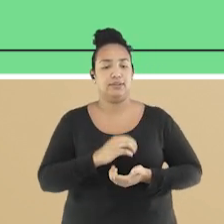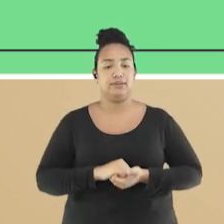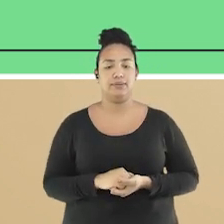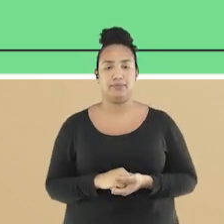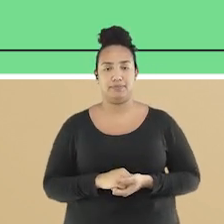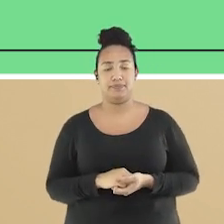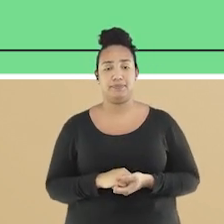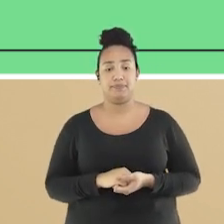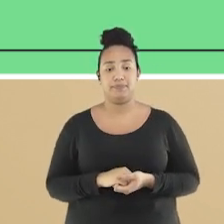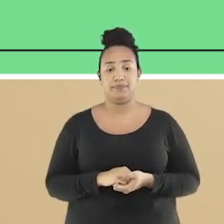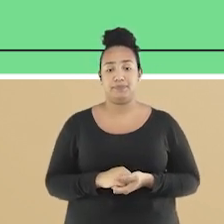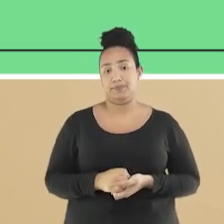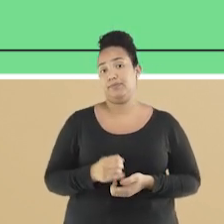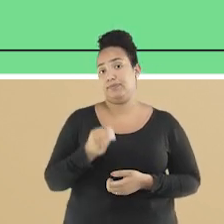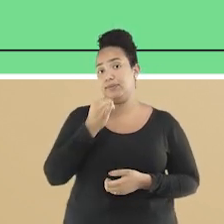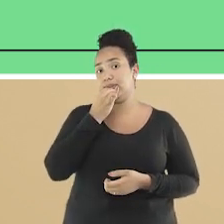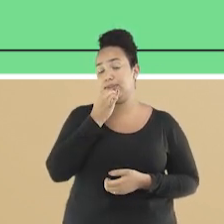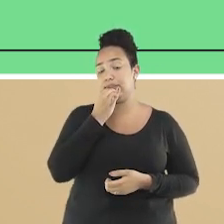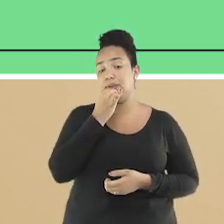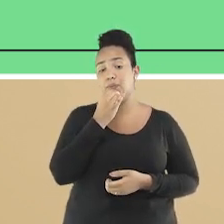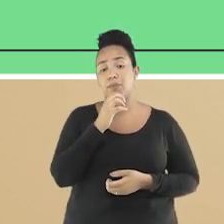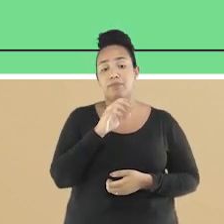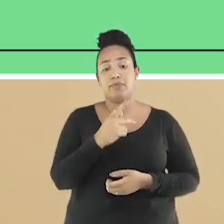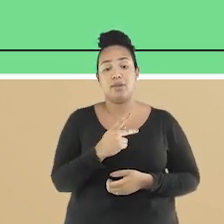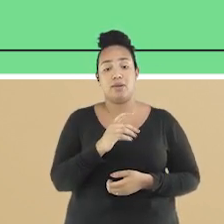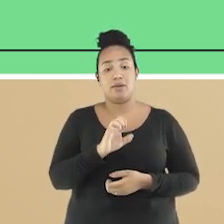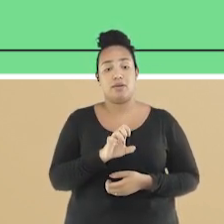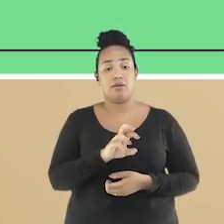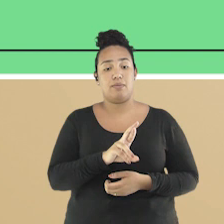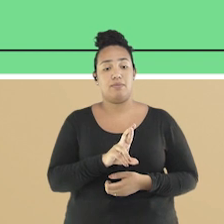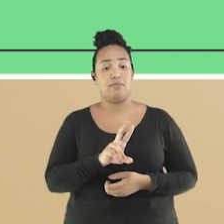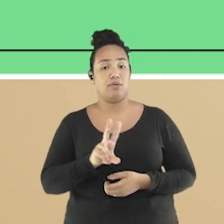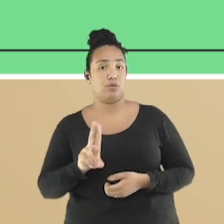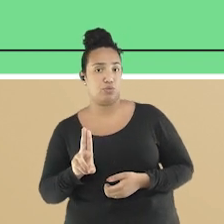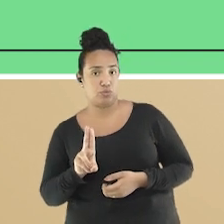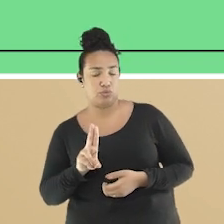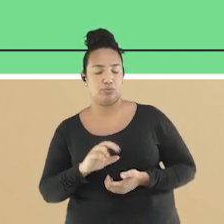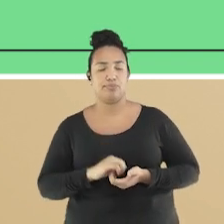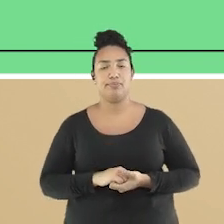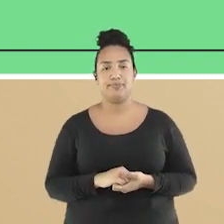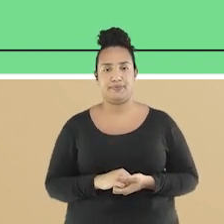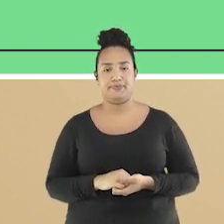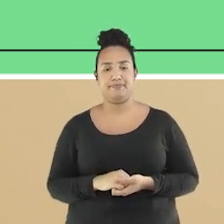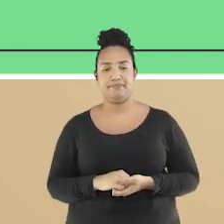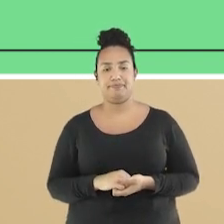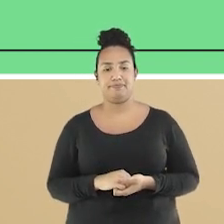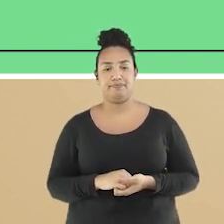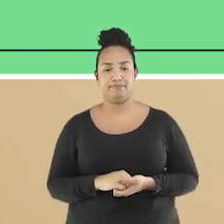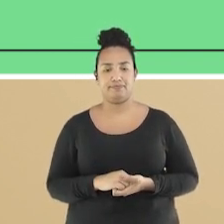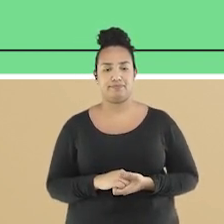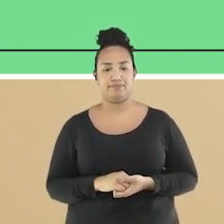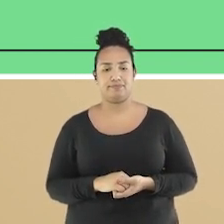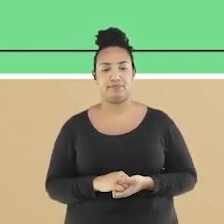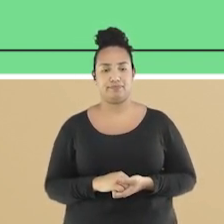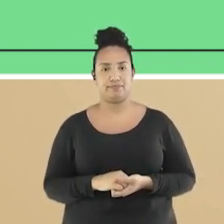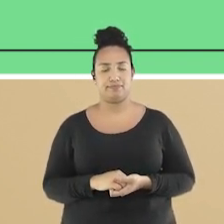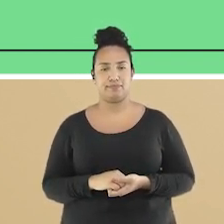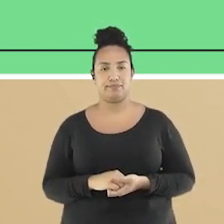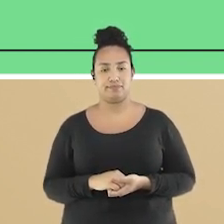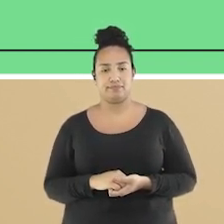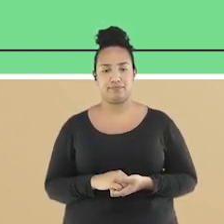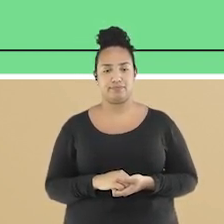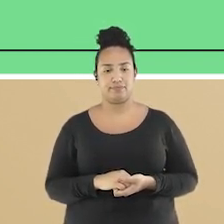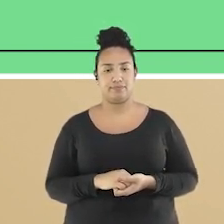example. Peru, por exemplo. Other traditional foods include stuffing, mashed potatoes,